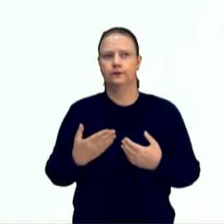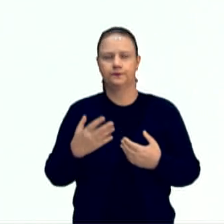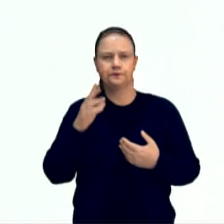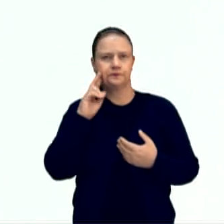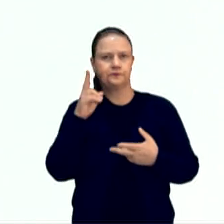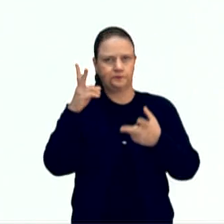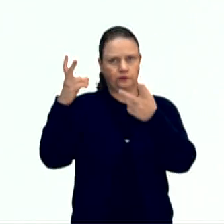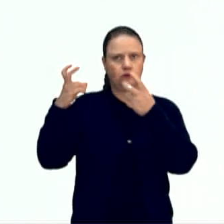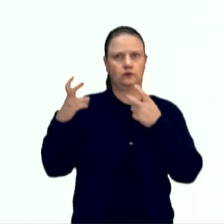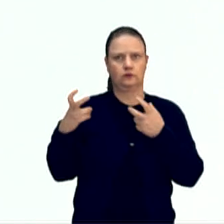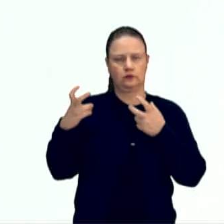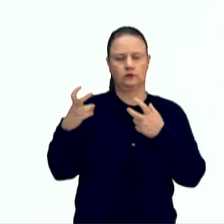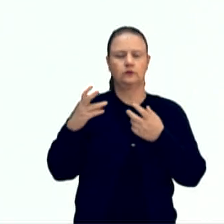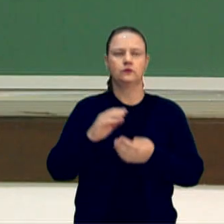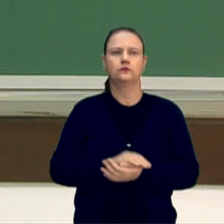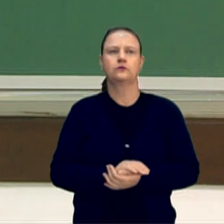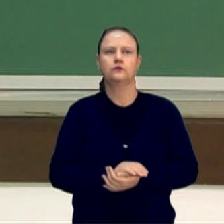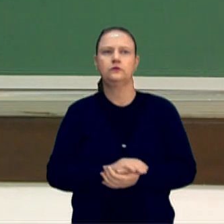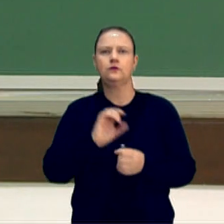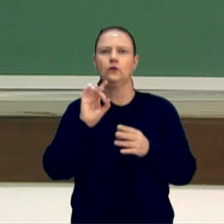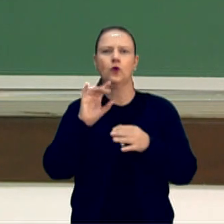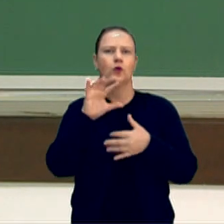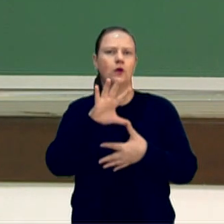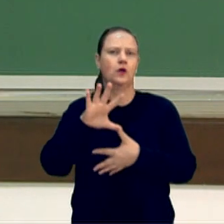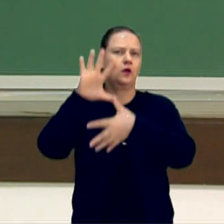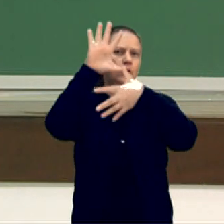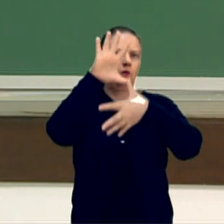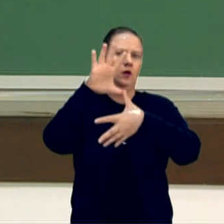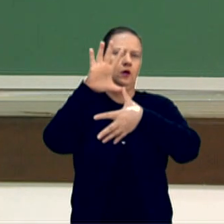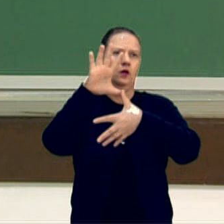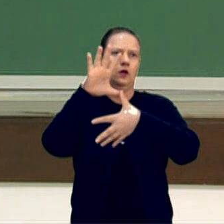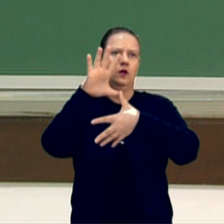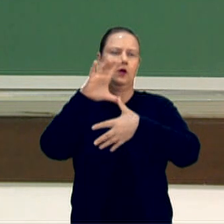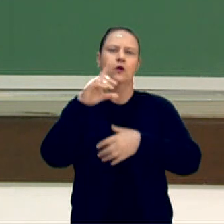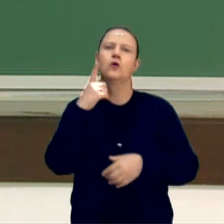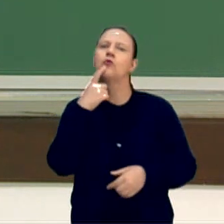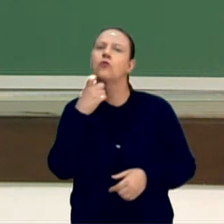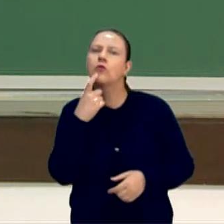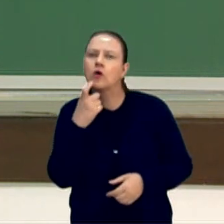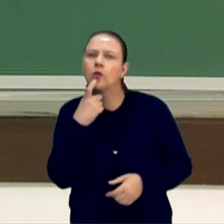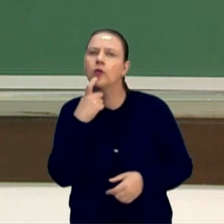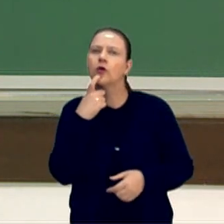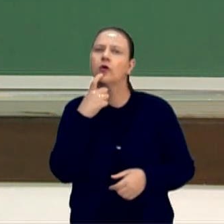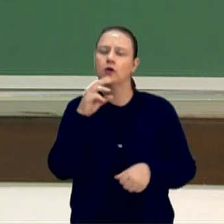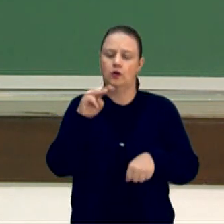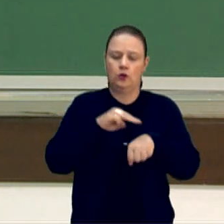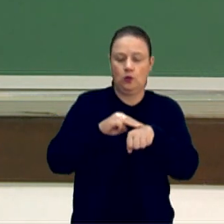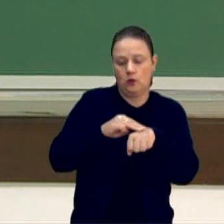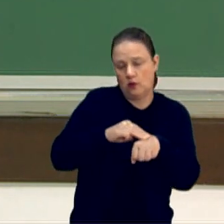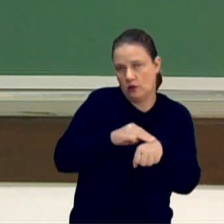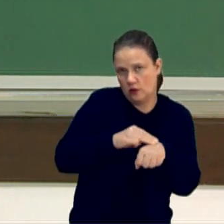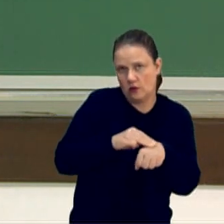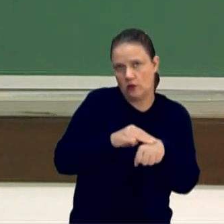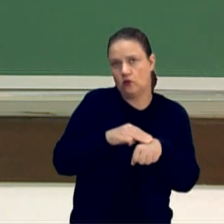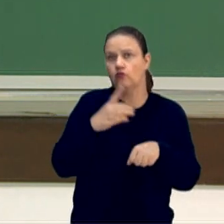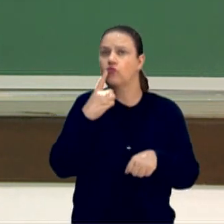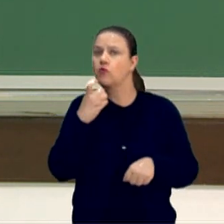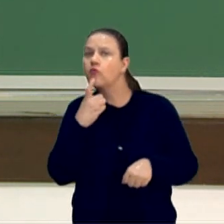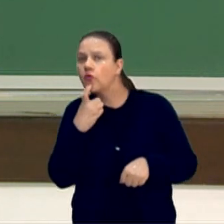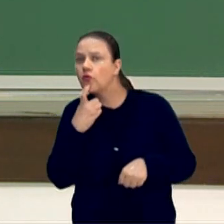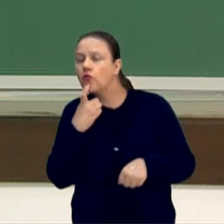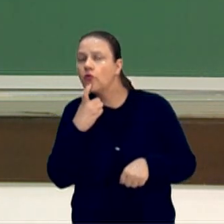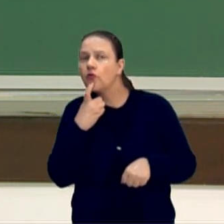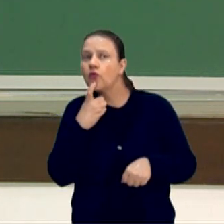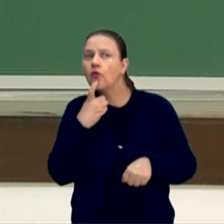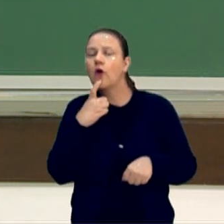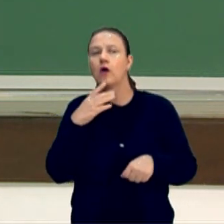ó, do continente, só a América. Repare que aqui, ó, vermelho, mais o marrom, tá vendo? Vermelho. E